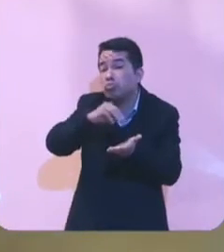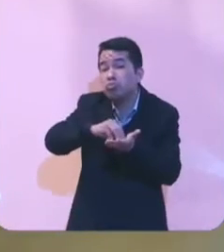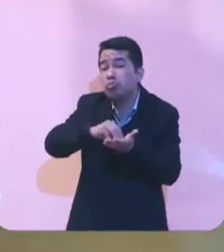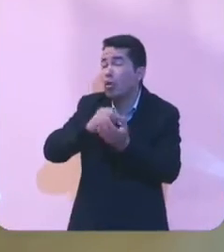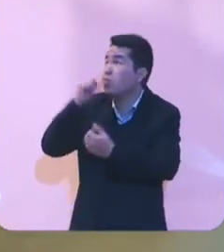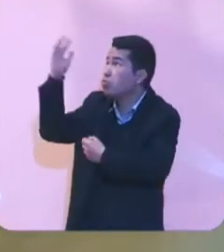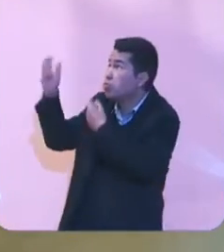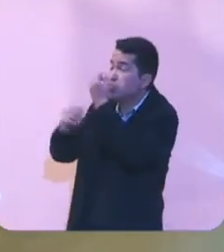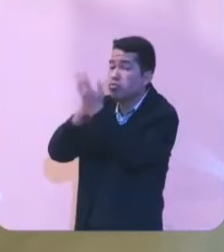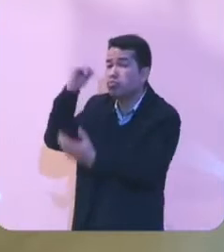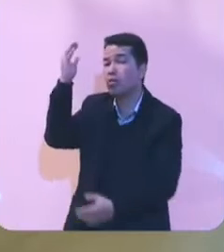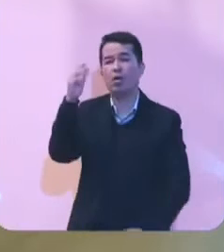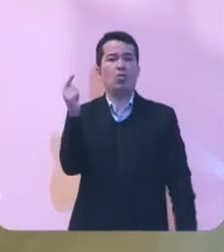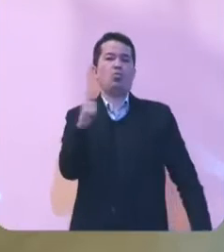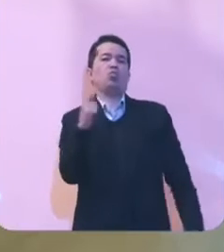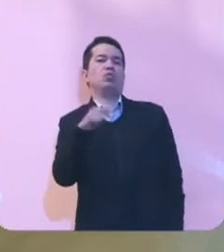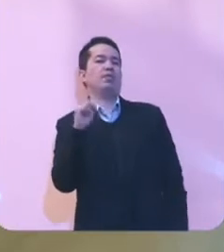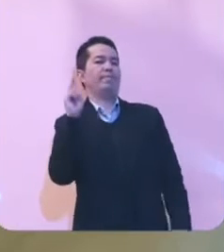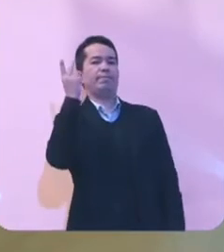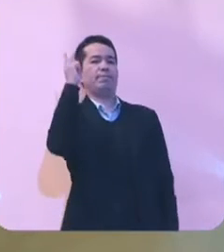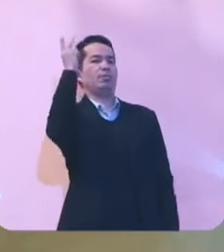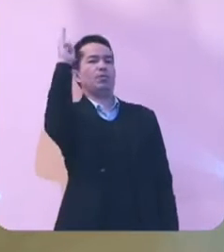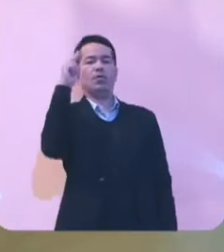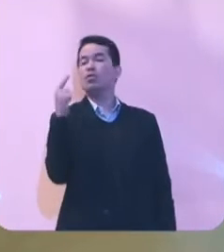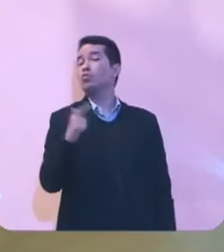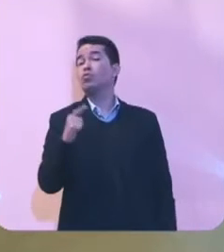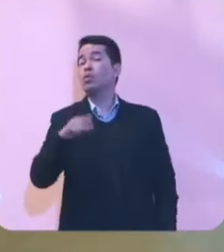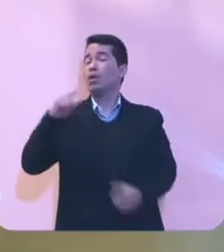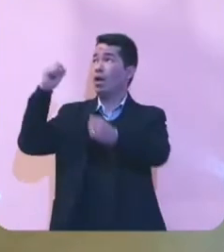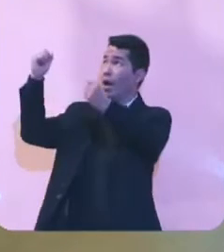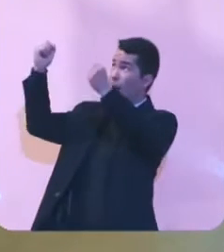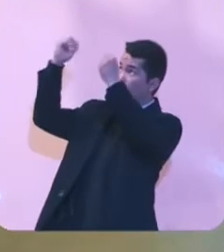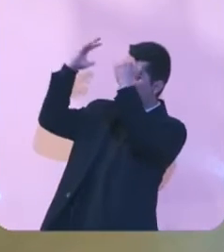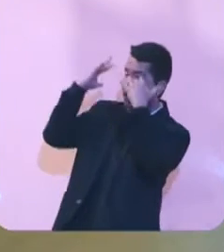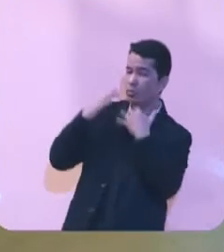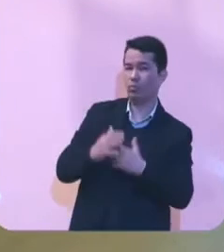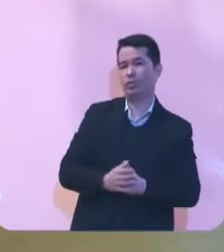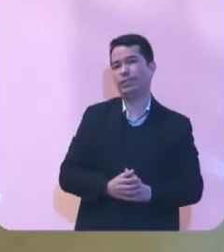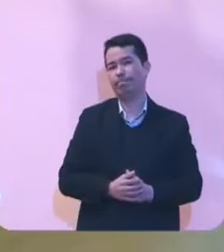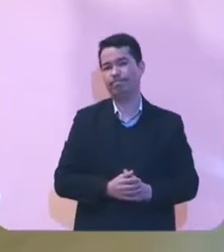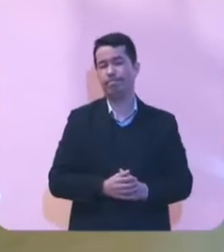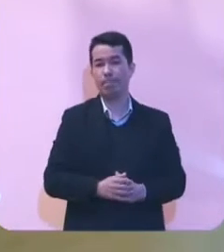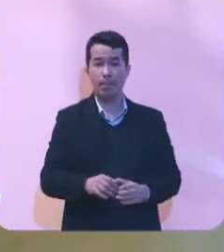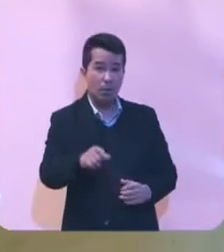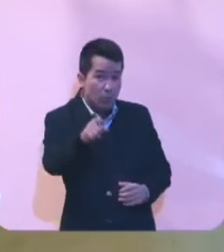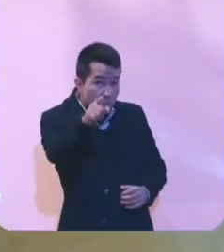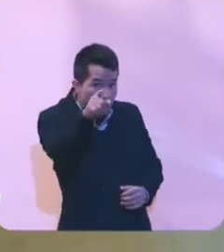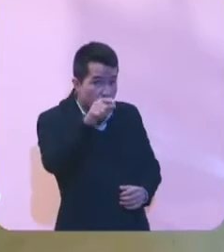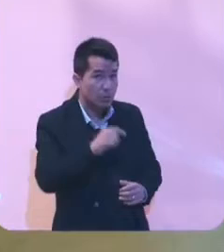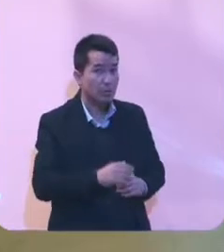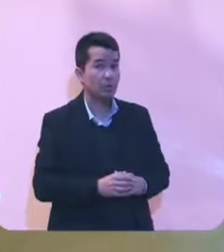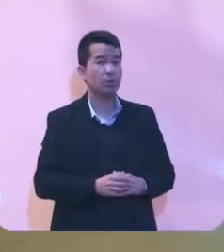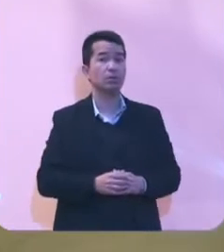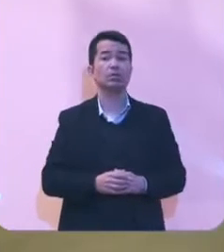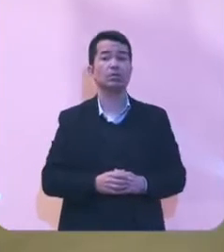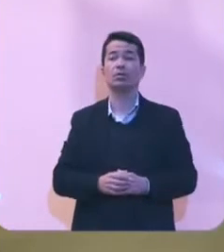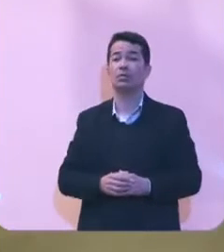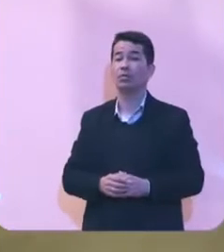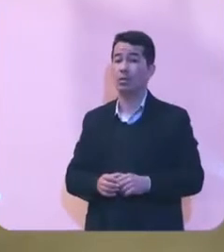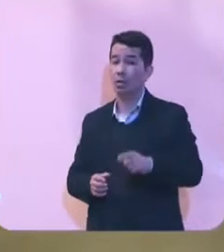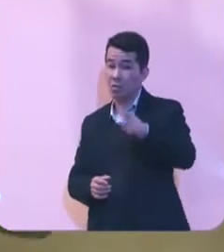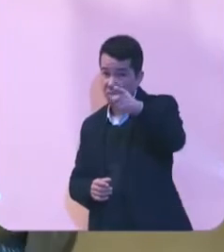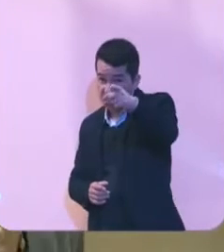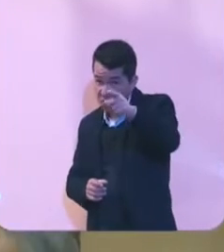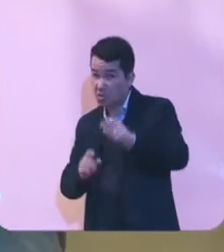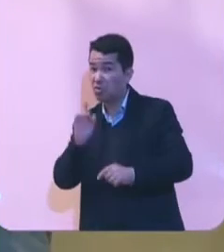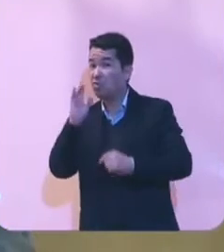que coisa forte, que coisa tremenda. Você só pode ter vitória se você for